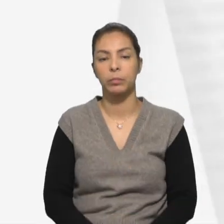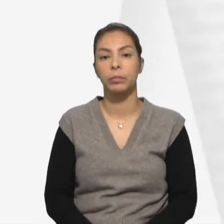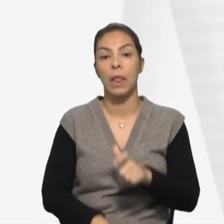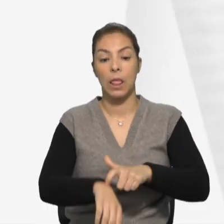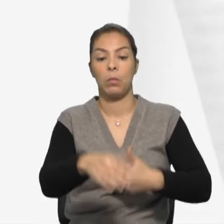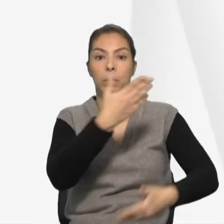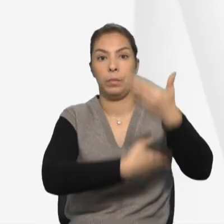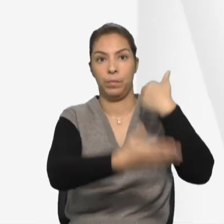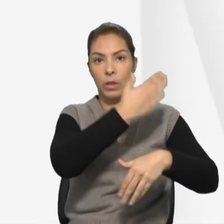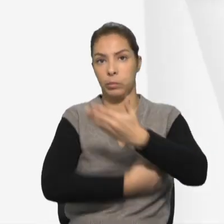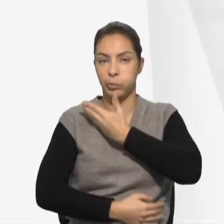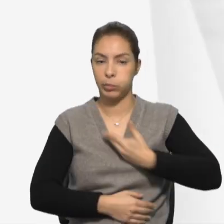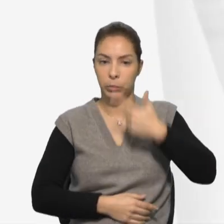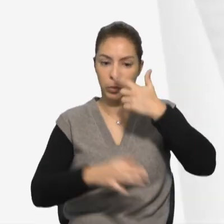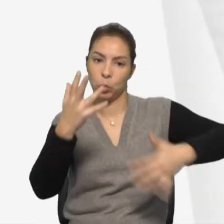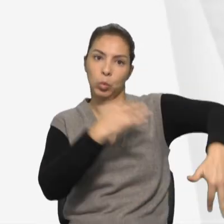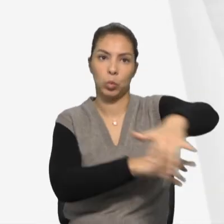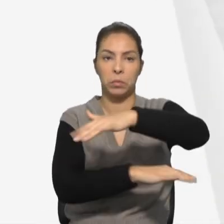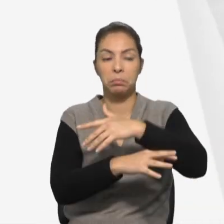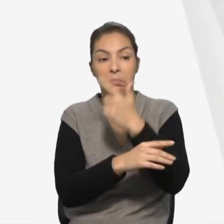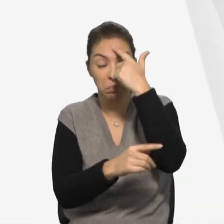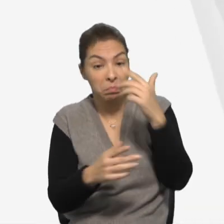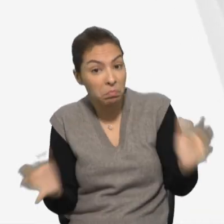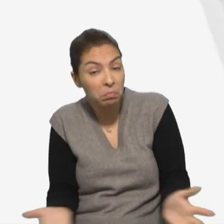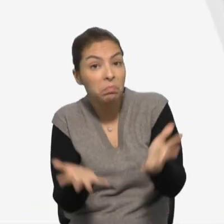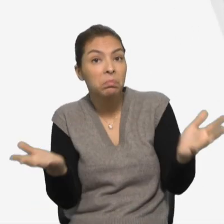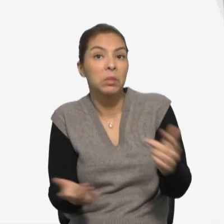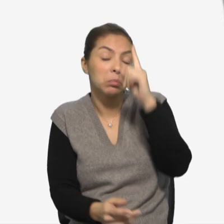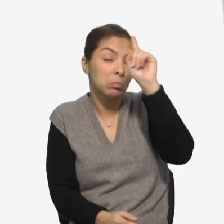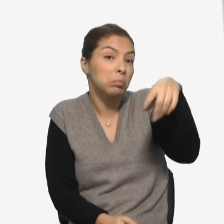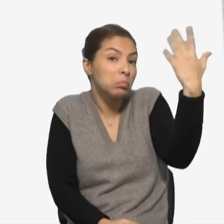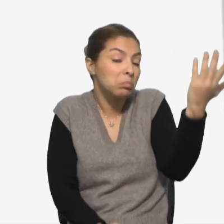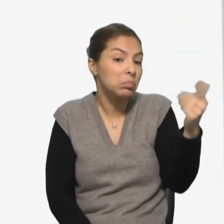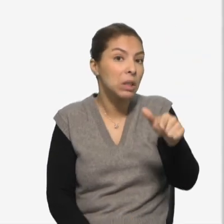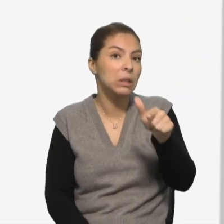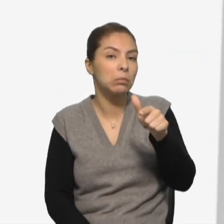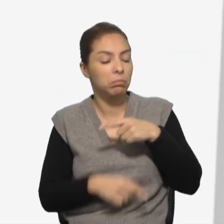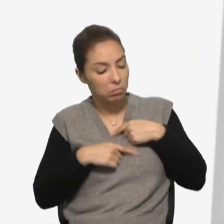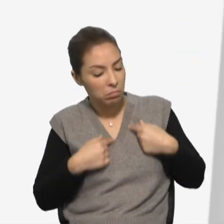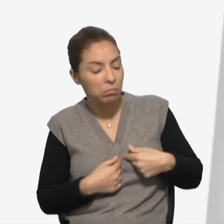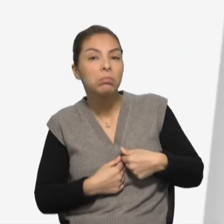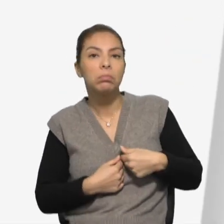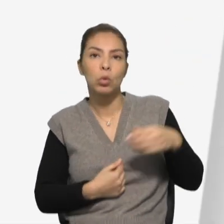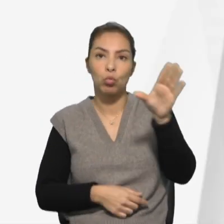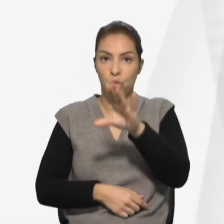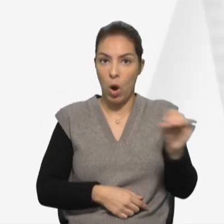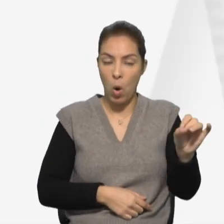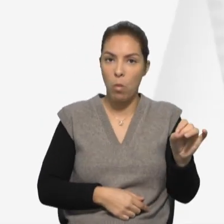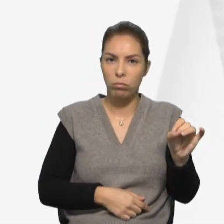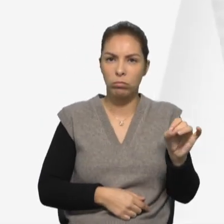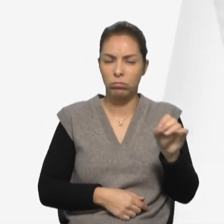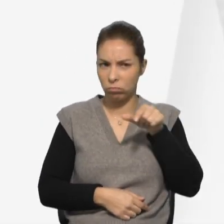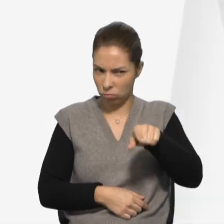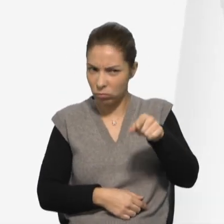Naquele tempo, o povo estava na expectativa e todos pensavam em seus corações se João não seria o